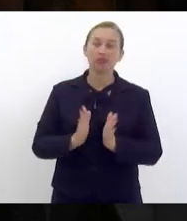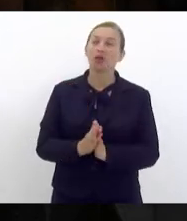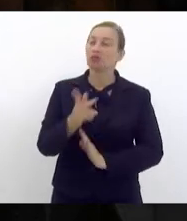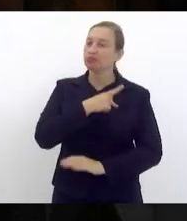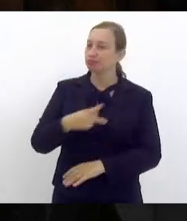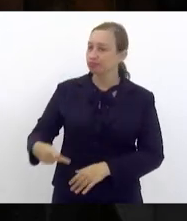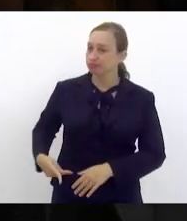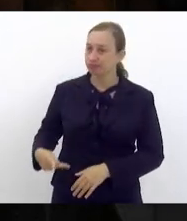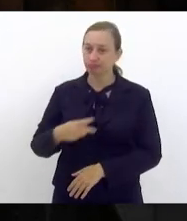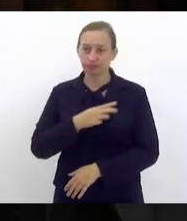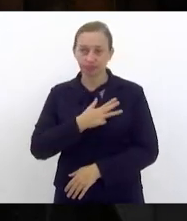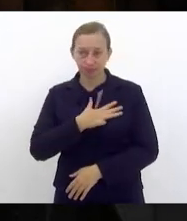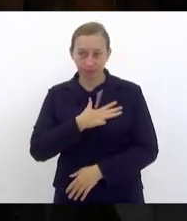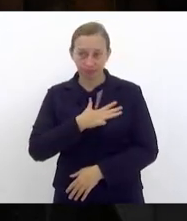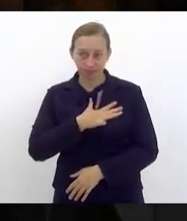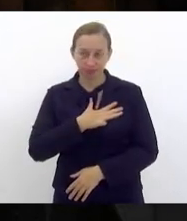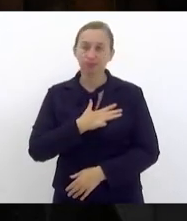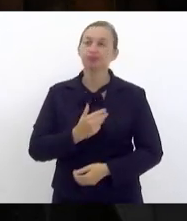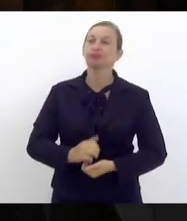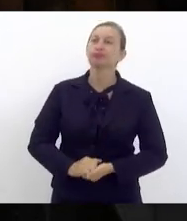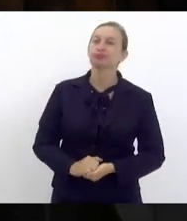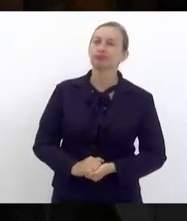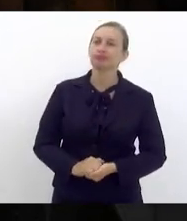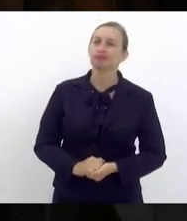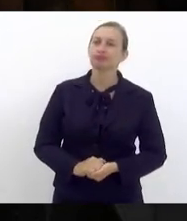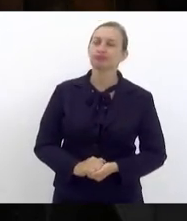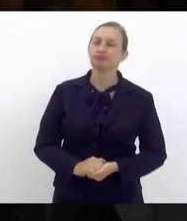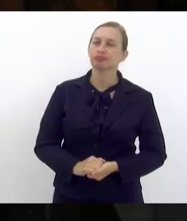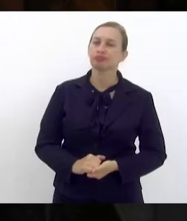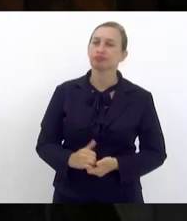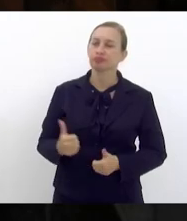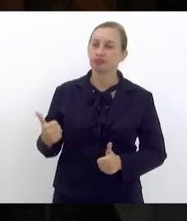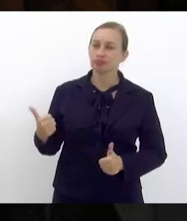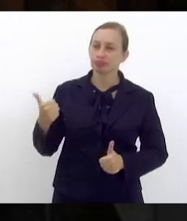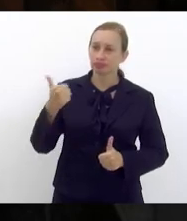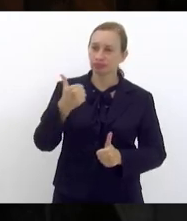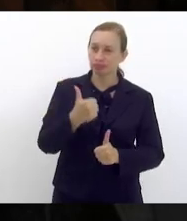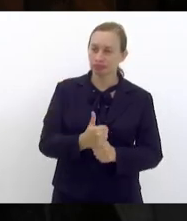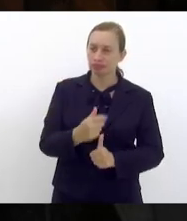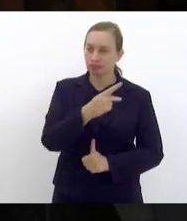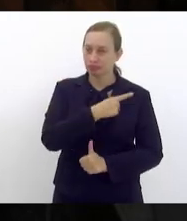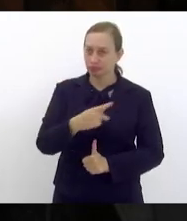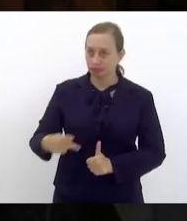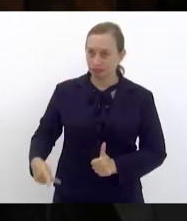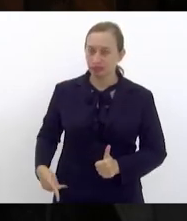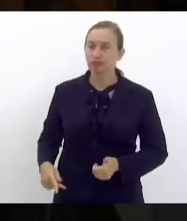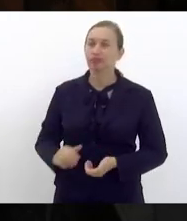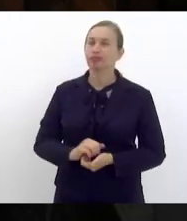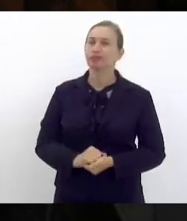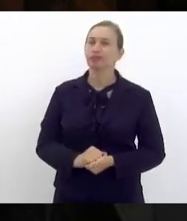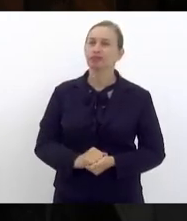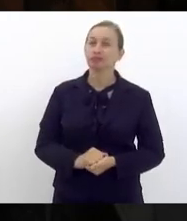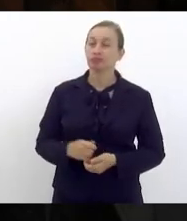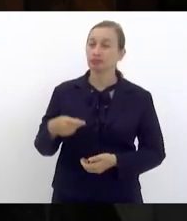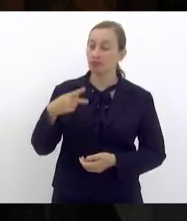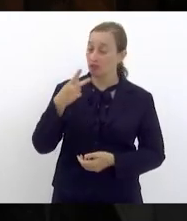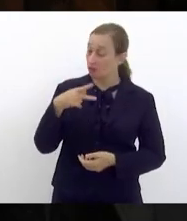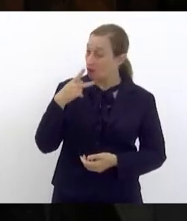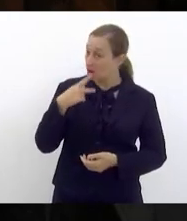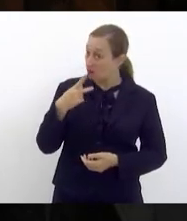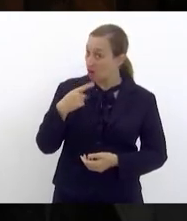Luiz Inácio Lula da Silva, desde que assumiu o governo, insiste em dizer, e